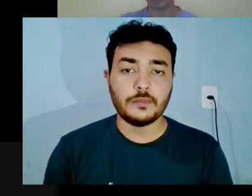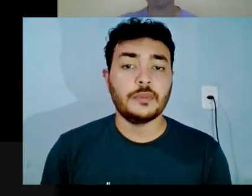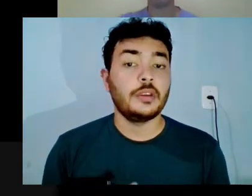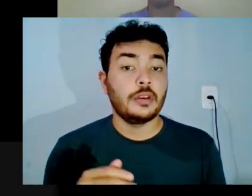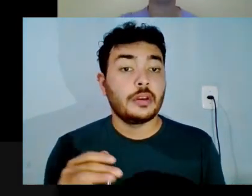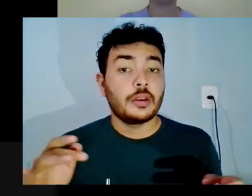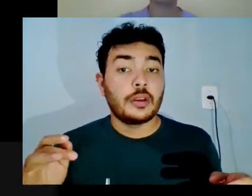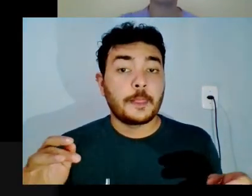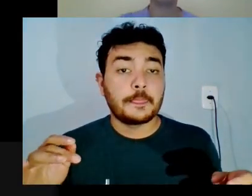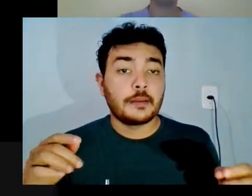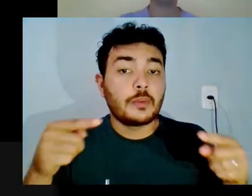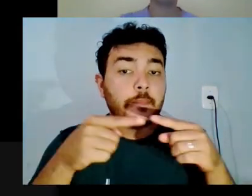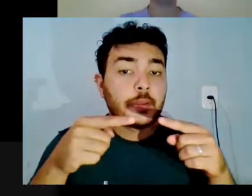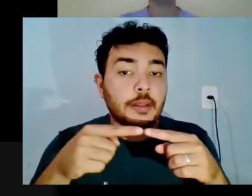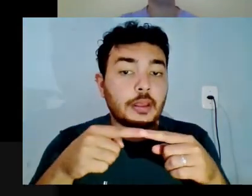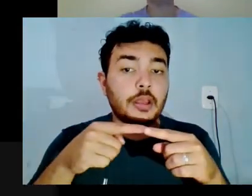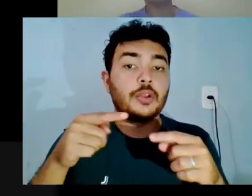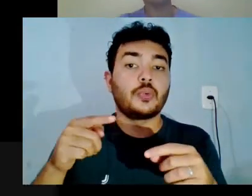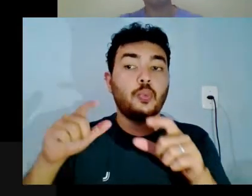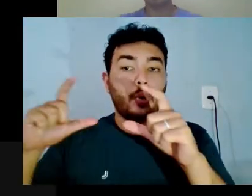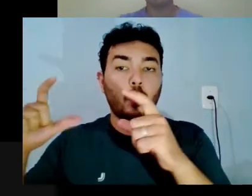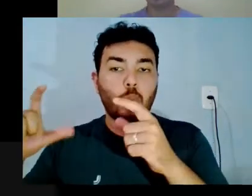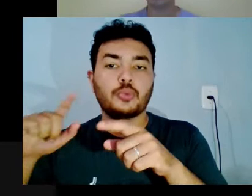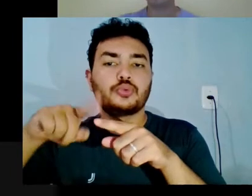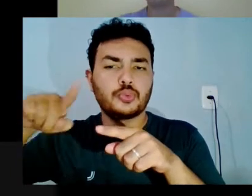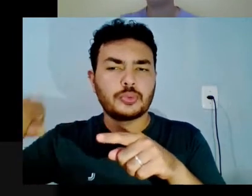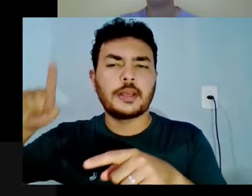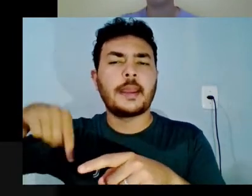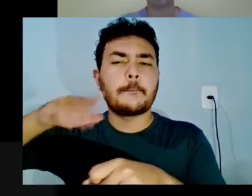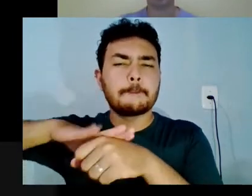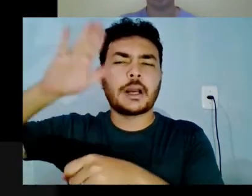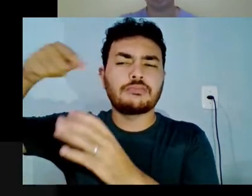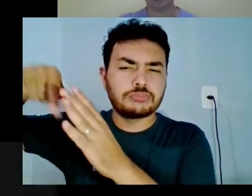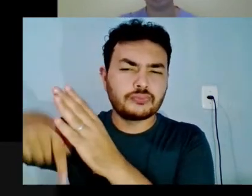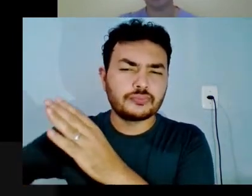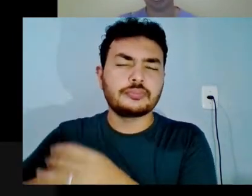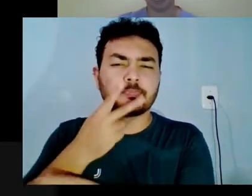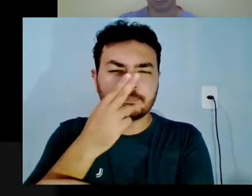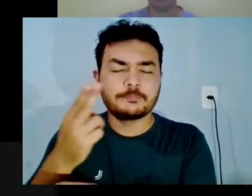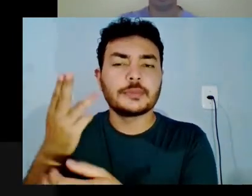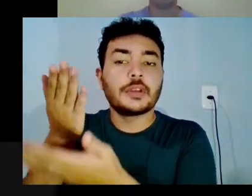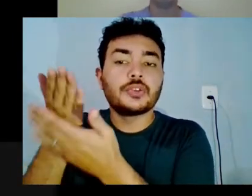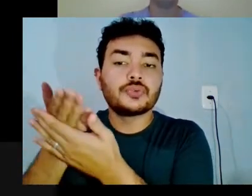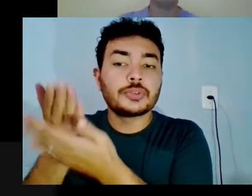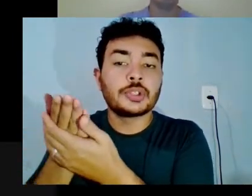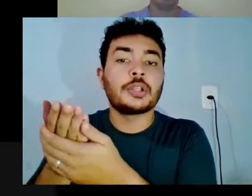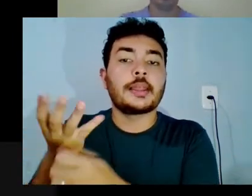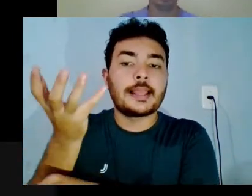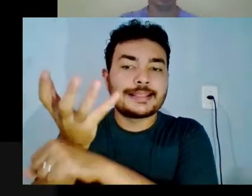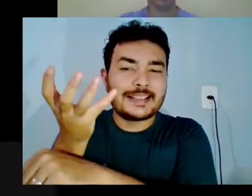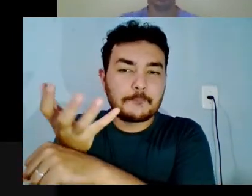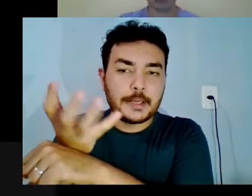à resolução das equações de onda é um estudo mais complexo que geralmente é estudado na Físico-Química 3, tá? Na mecânica quântica, que é uma